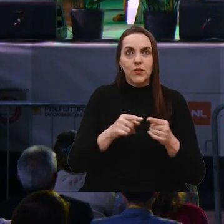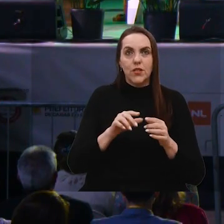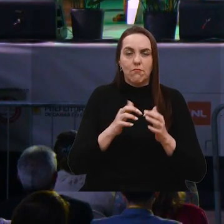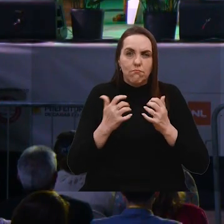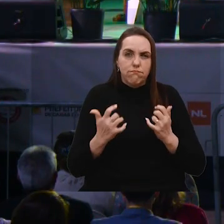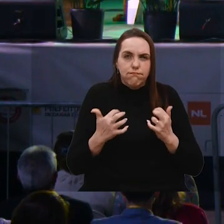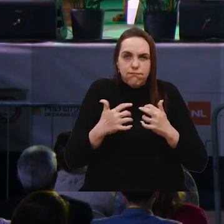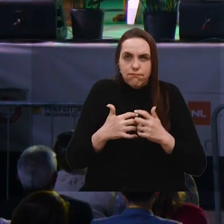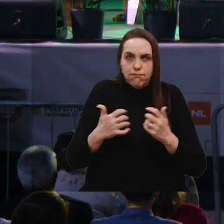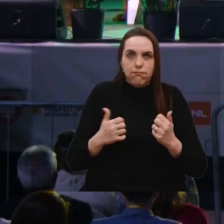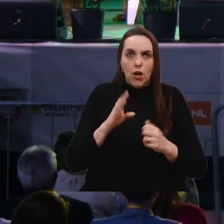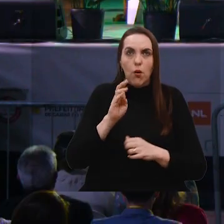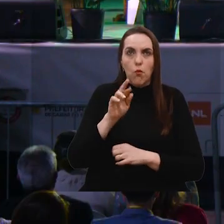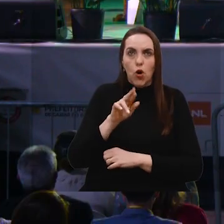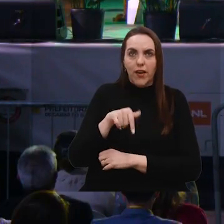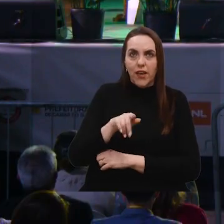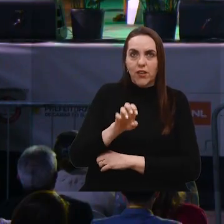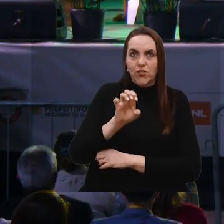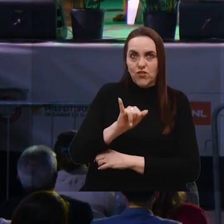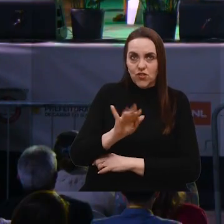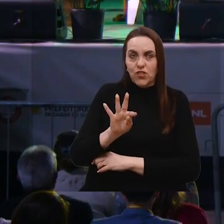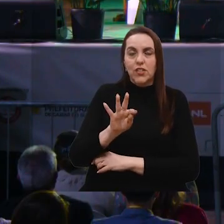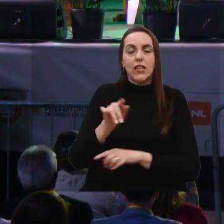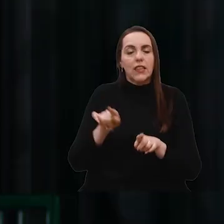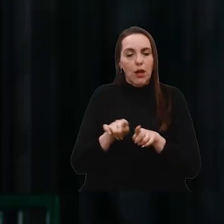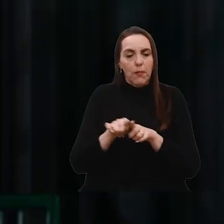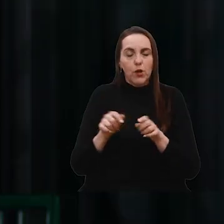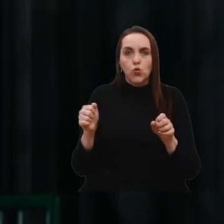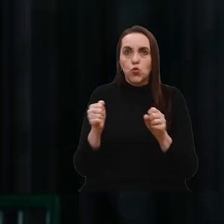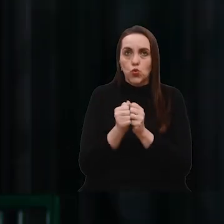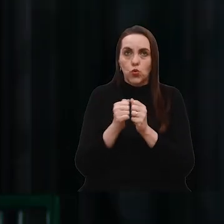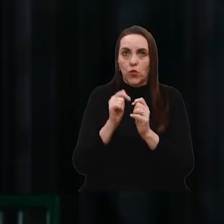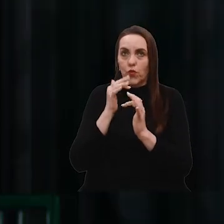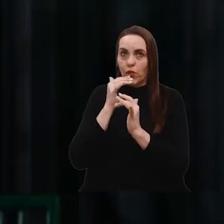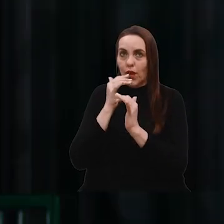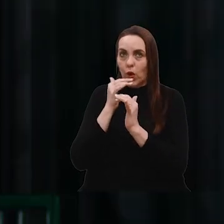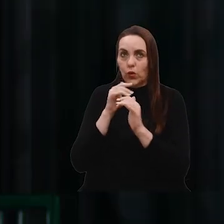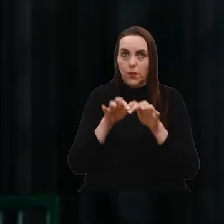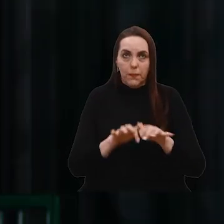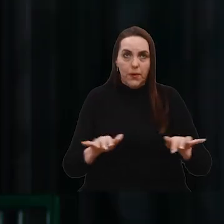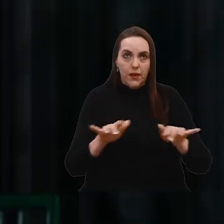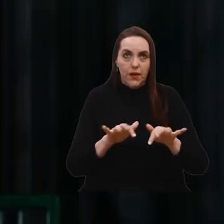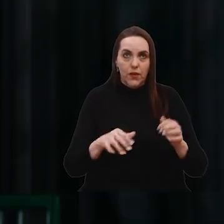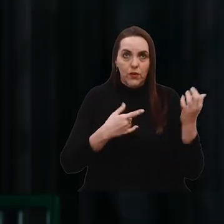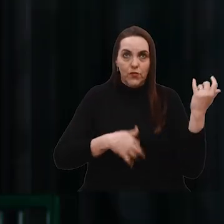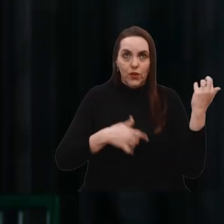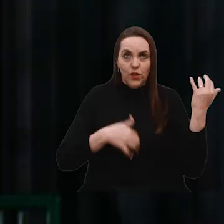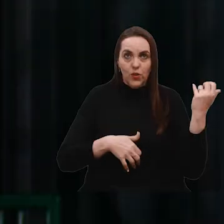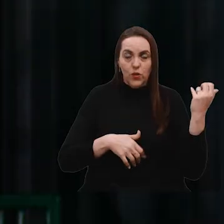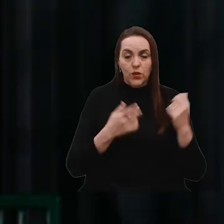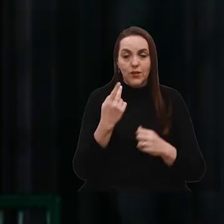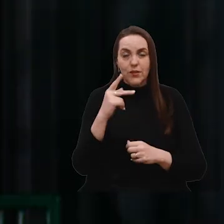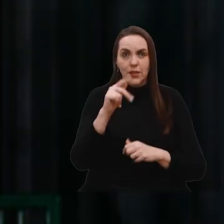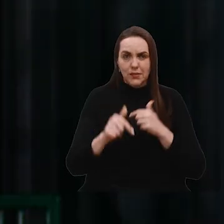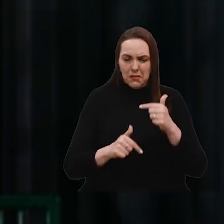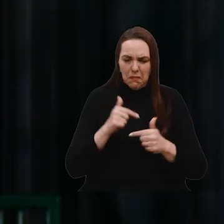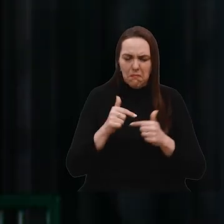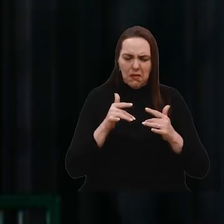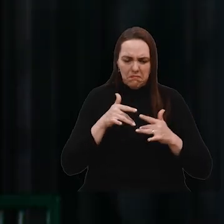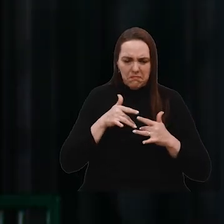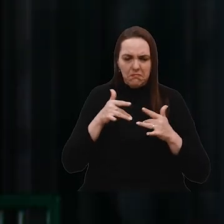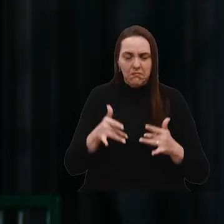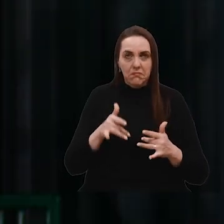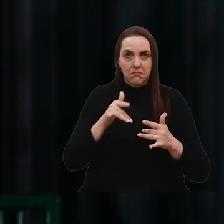músicas de Borghetti, com arranjos mais intimistas, onde a gaita ponto é acompanhada pela flauta transversa, piano e violão. Por